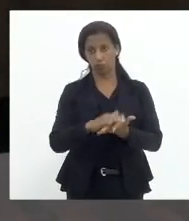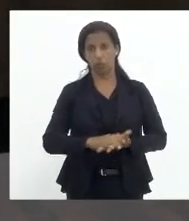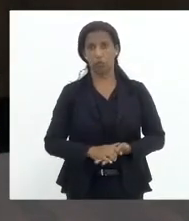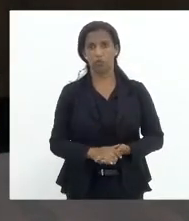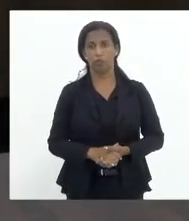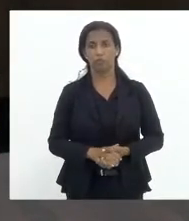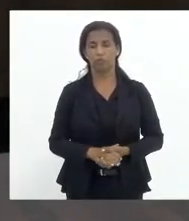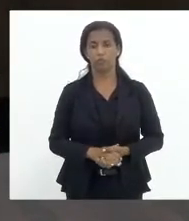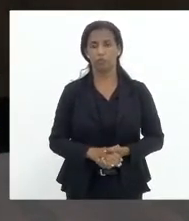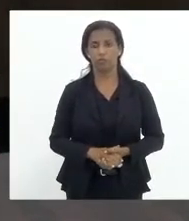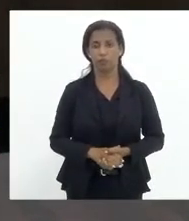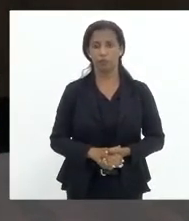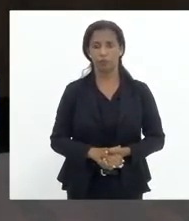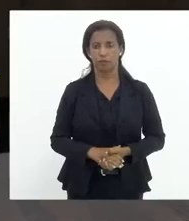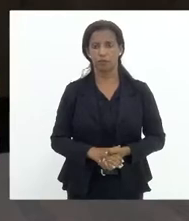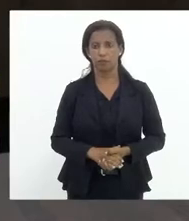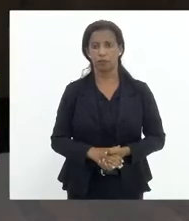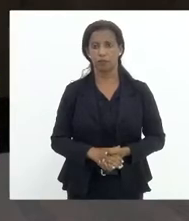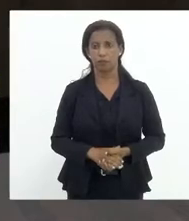desses